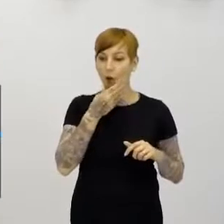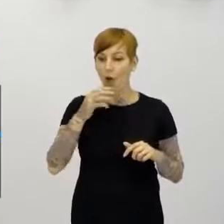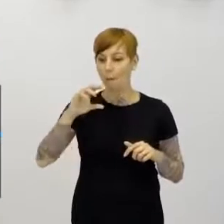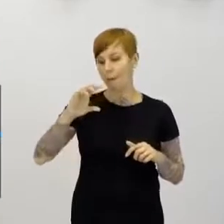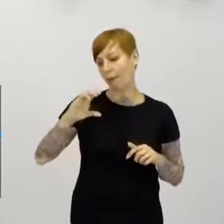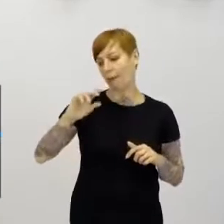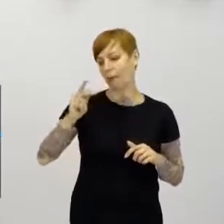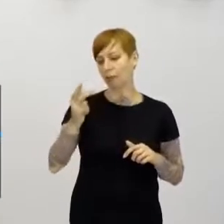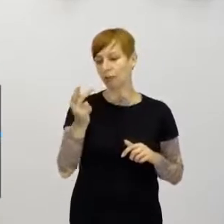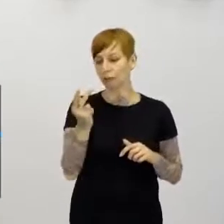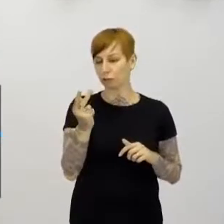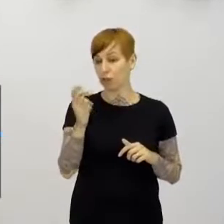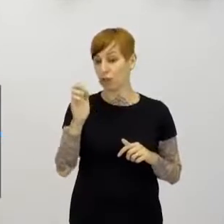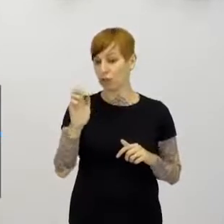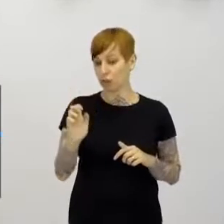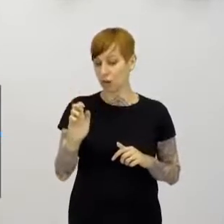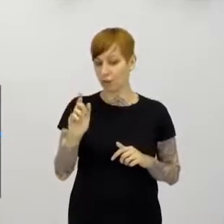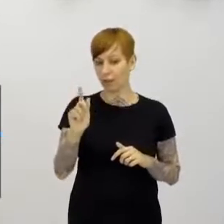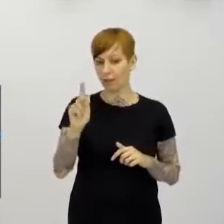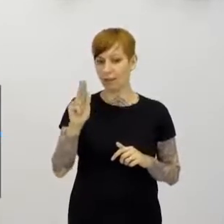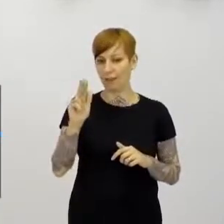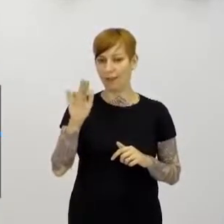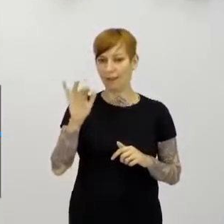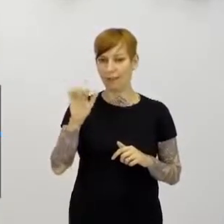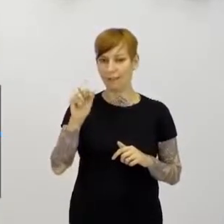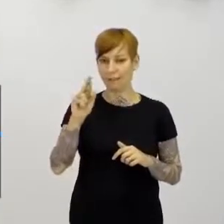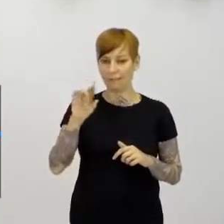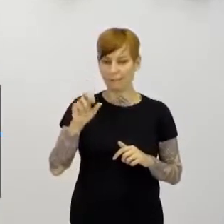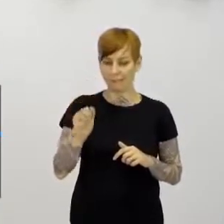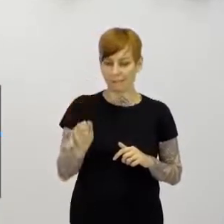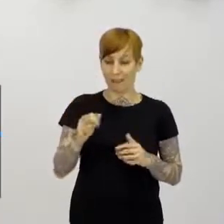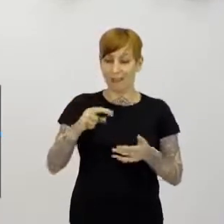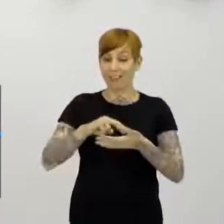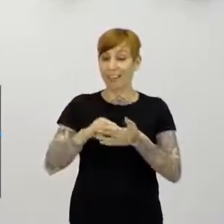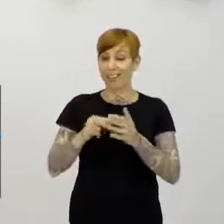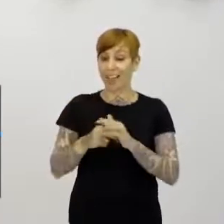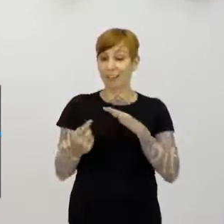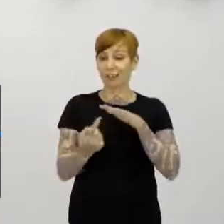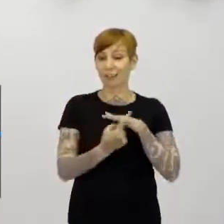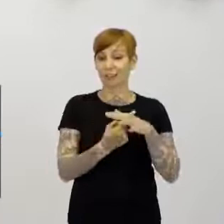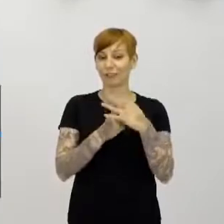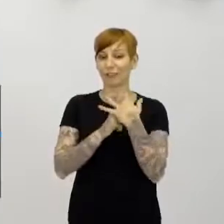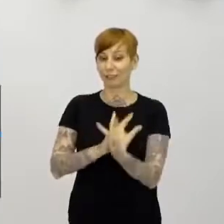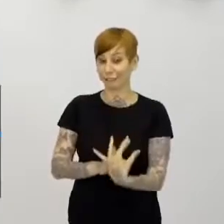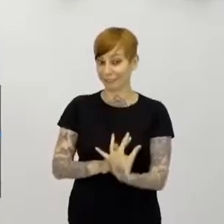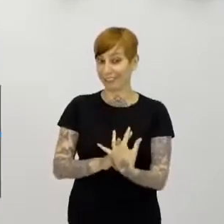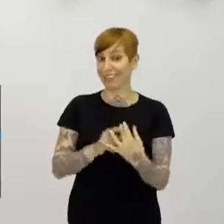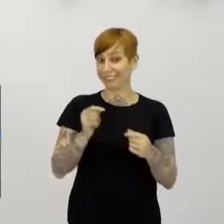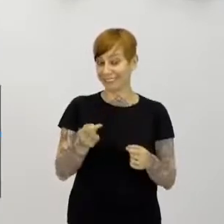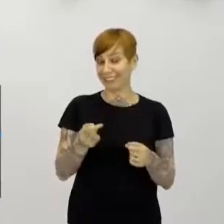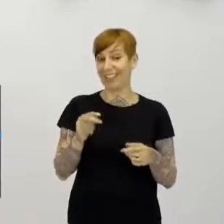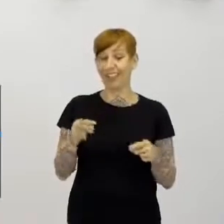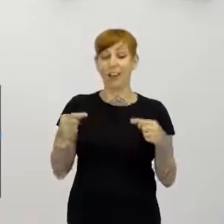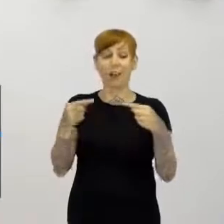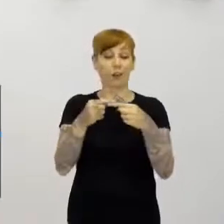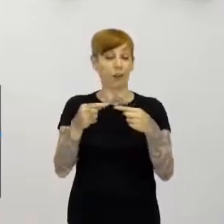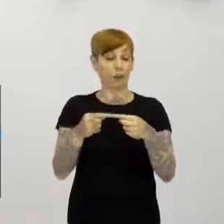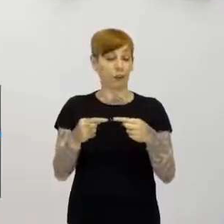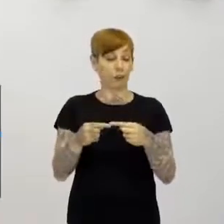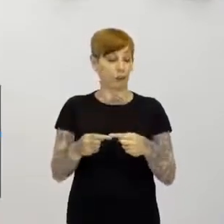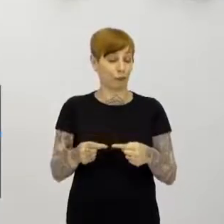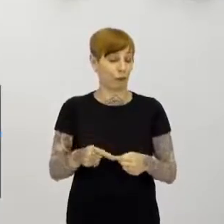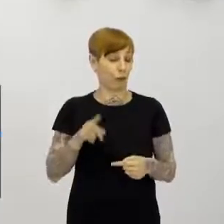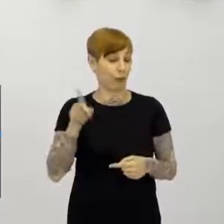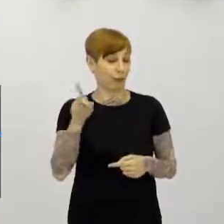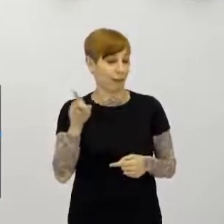da Revolução Cubana, alinhado com a lógica da União Soviética, alinhado com uma